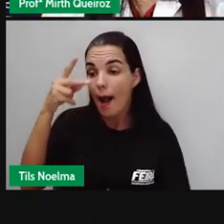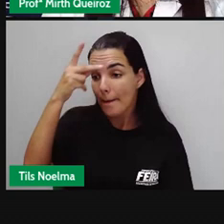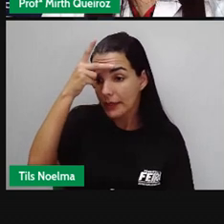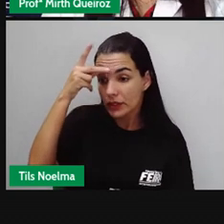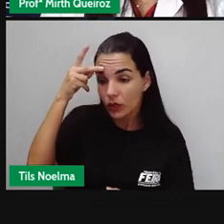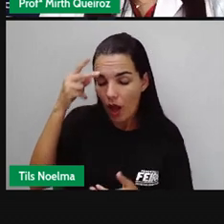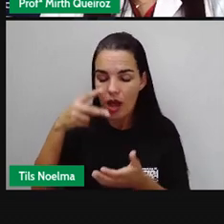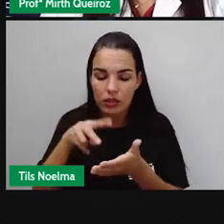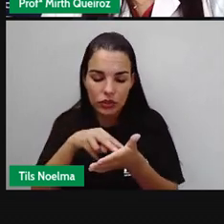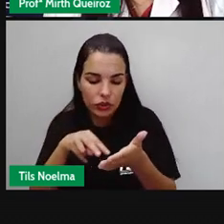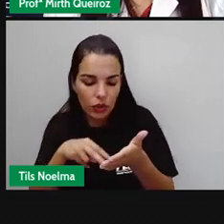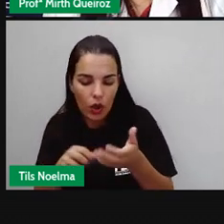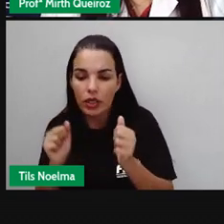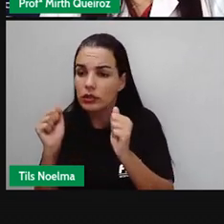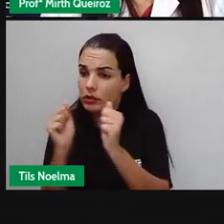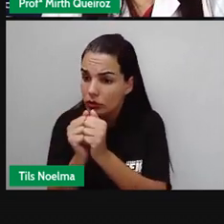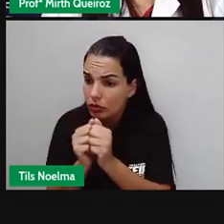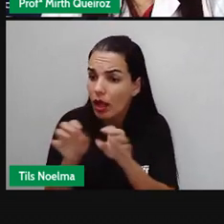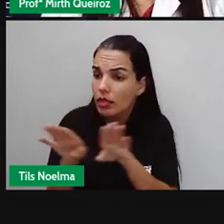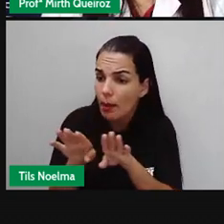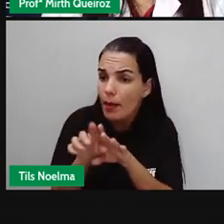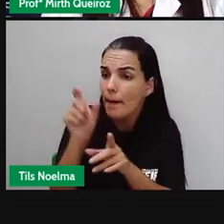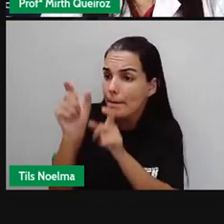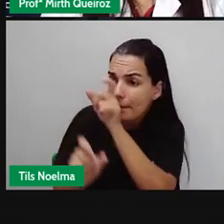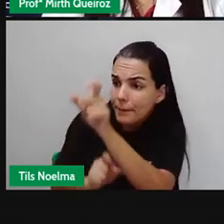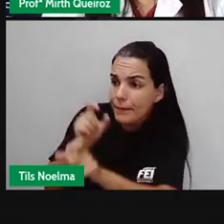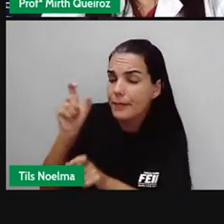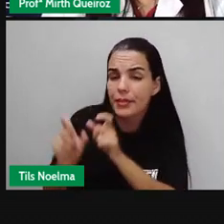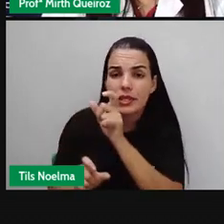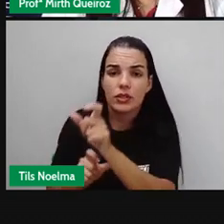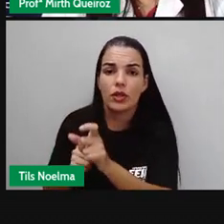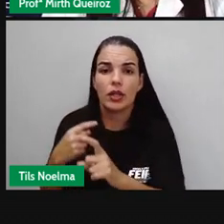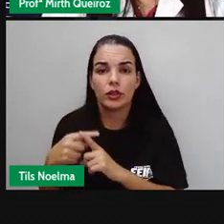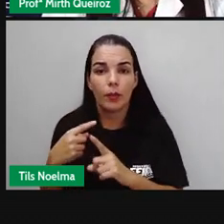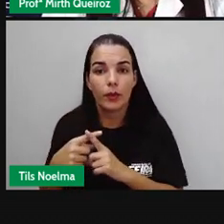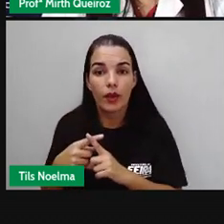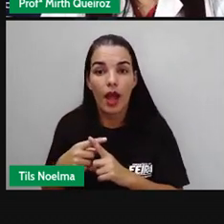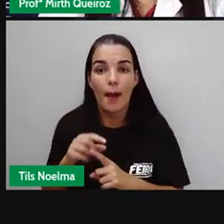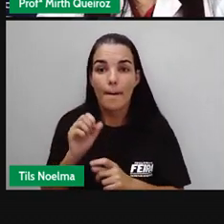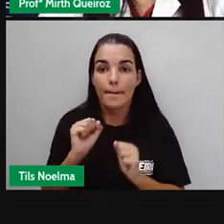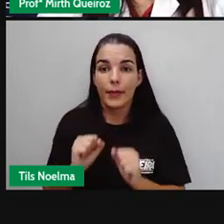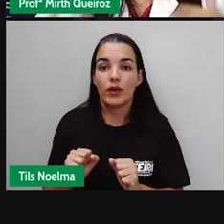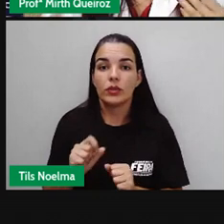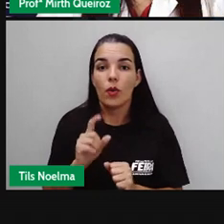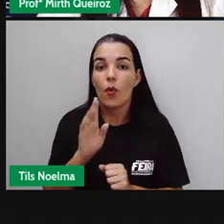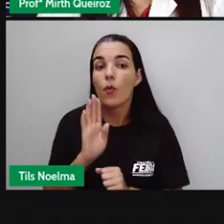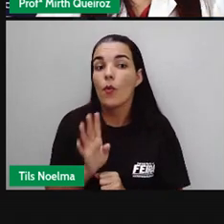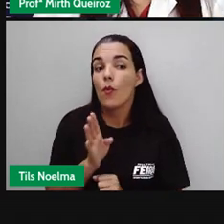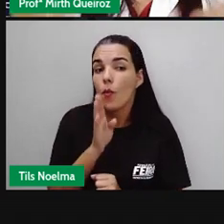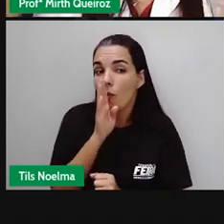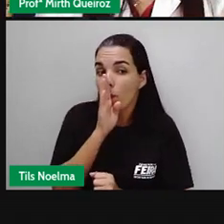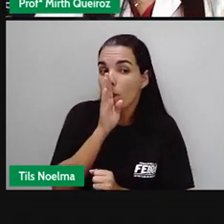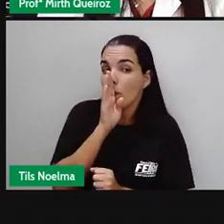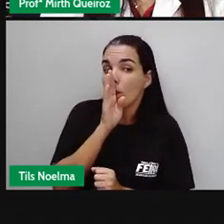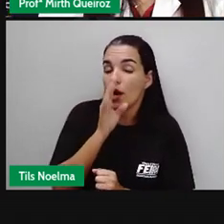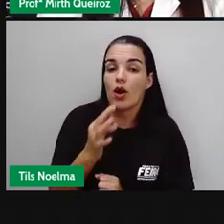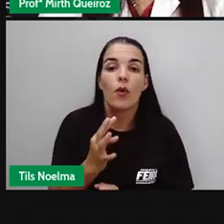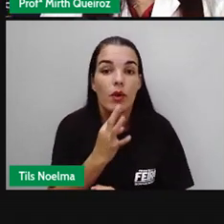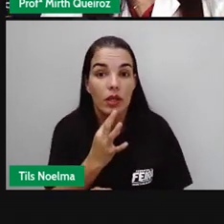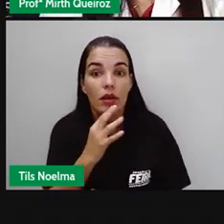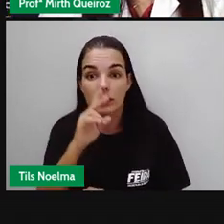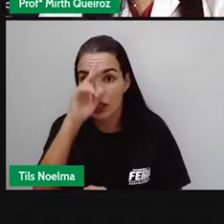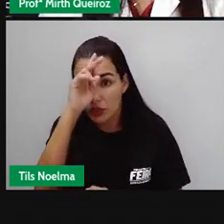da história, ou ele pode ser um narrador onisciente, que é o que a Pro falou para vocês no início, que é aquele que conhece a história, conhece todos